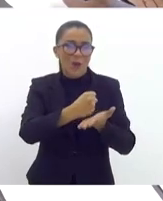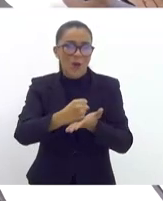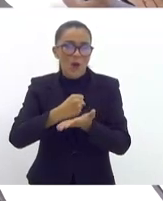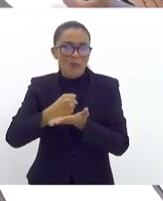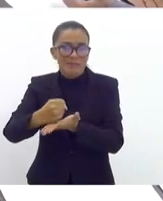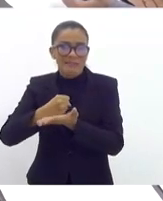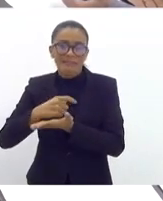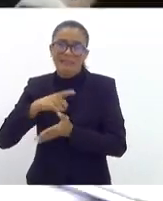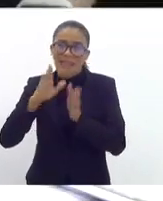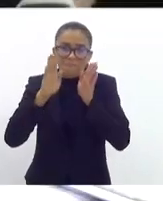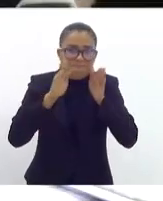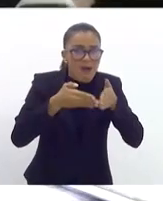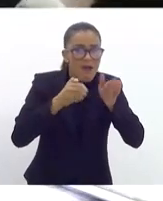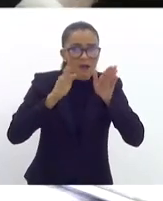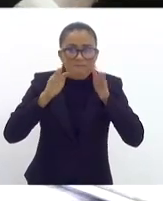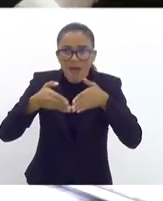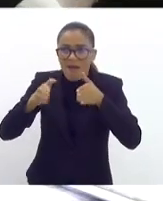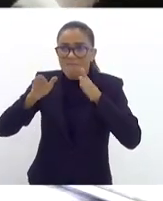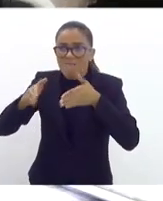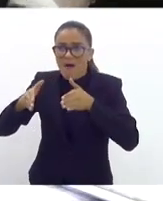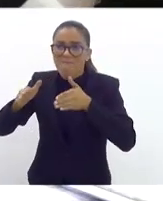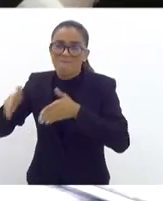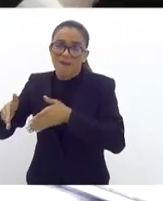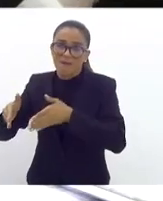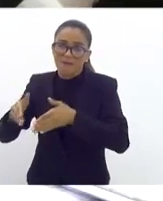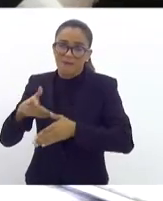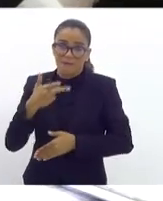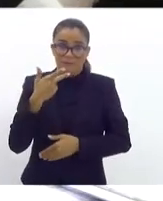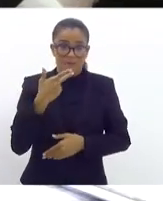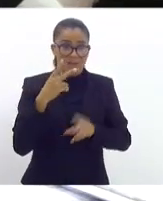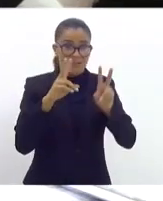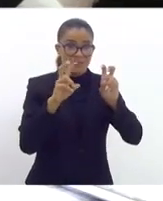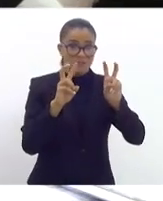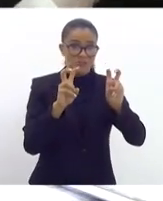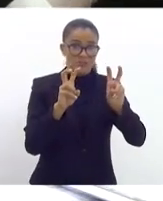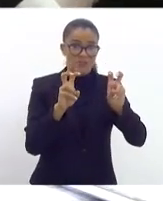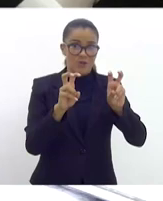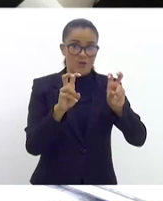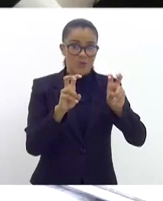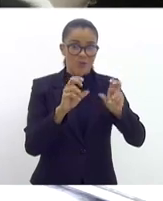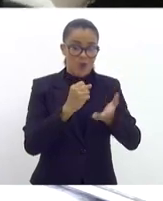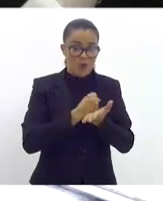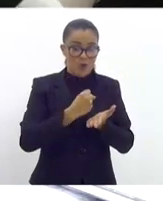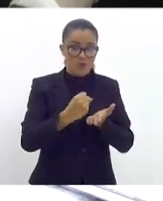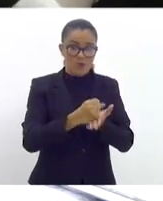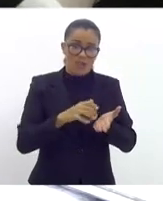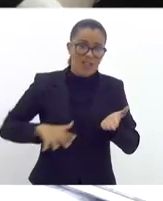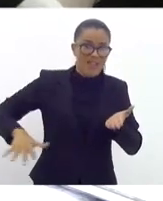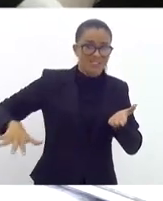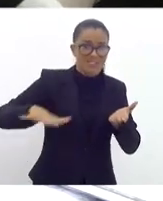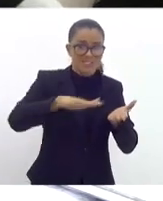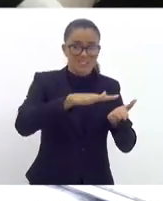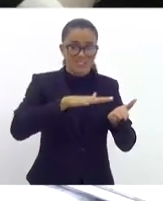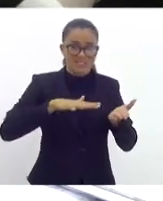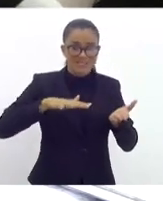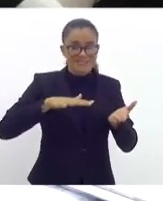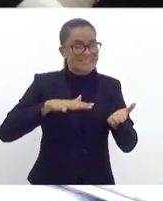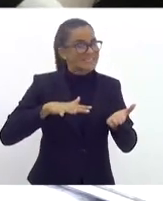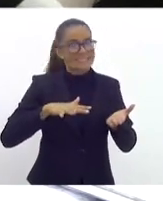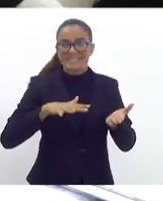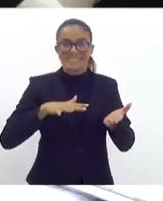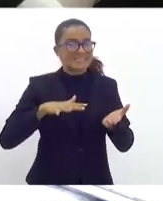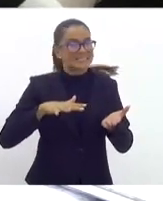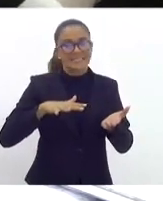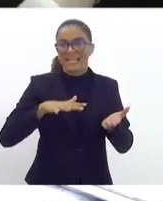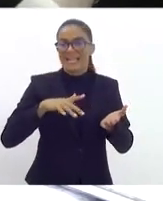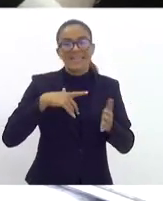a sua especificidade né você tratar do tema com ascensão genéticamente você já tem